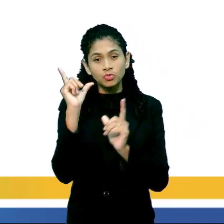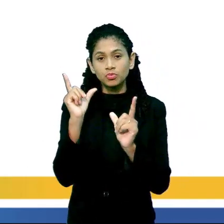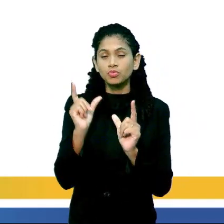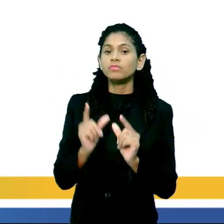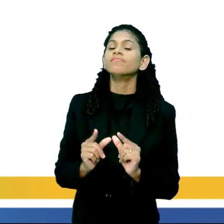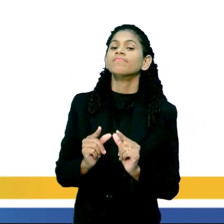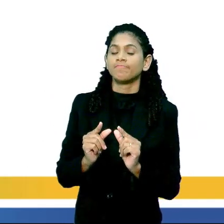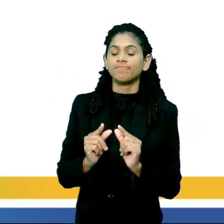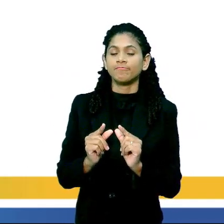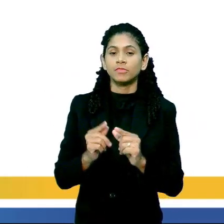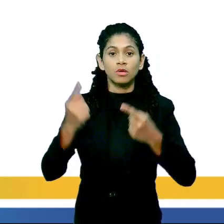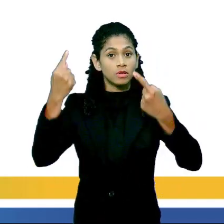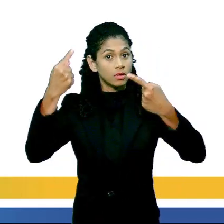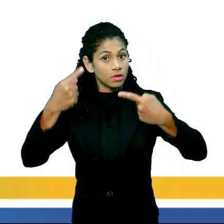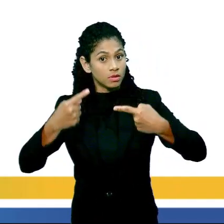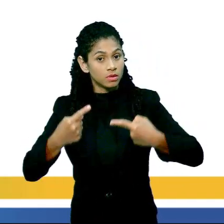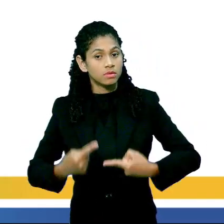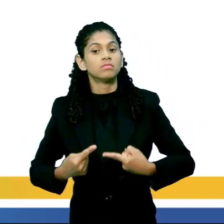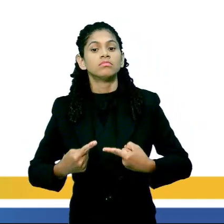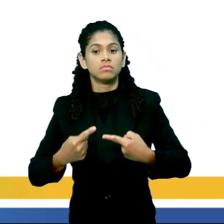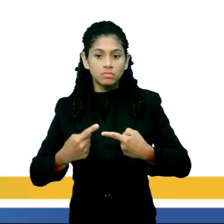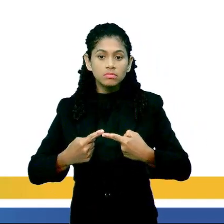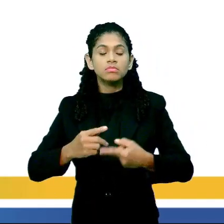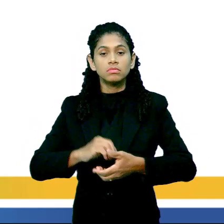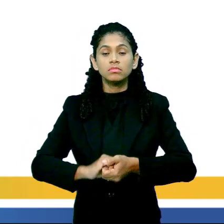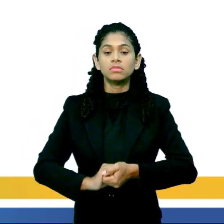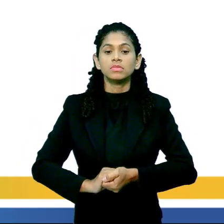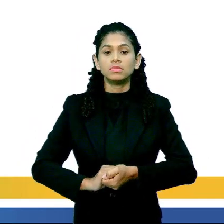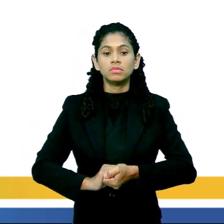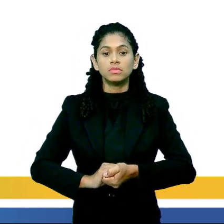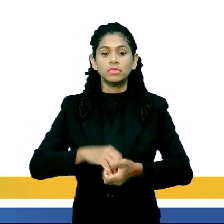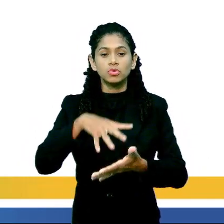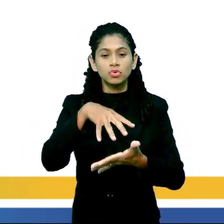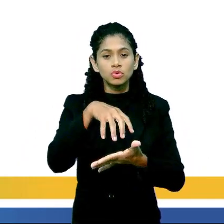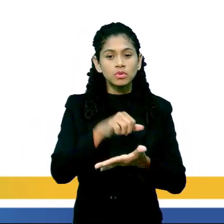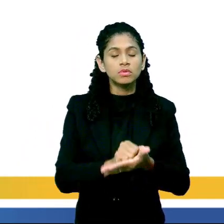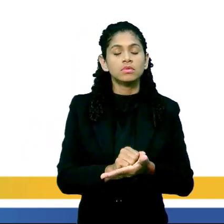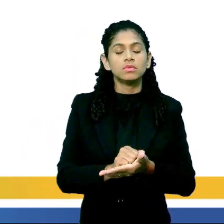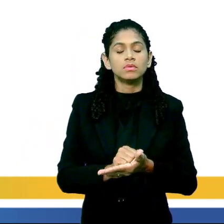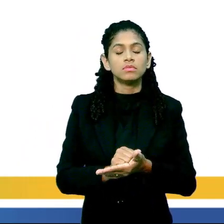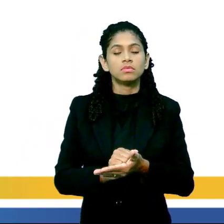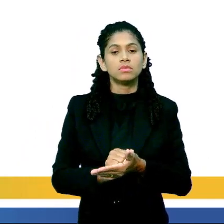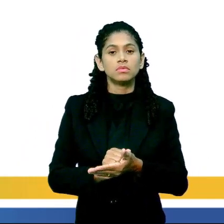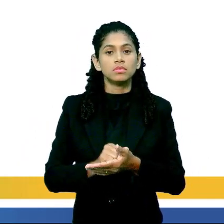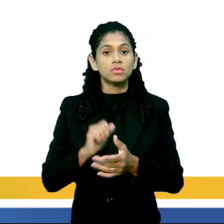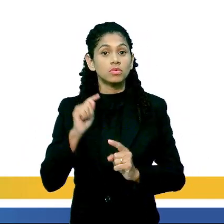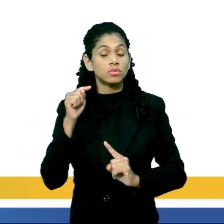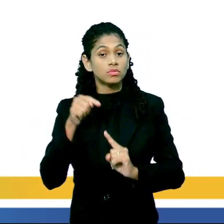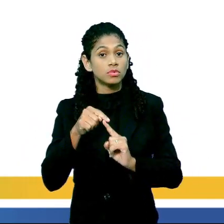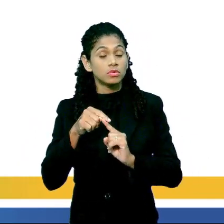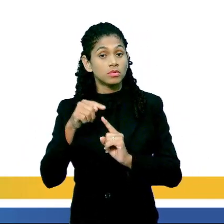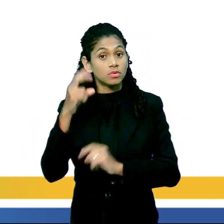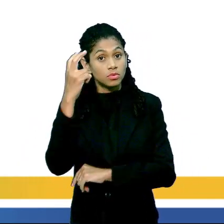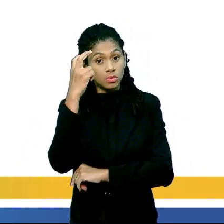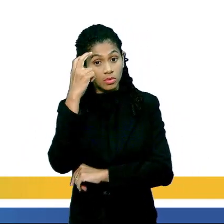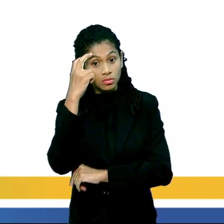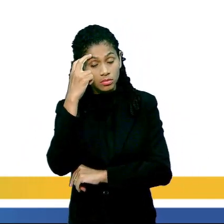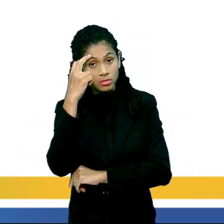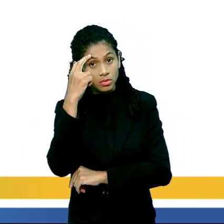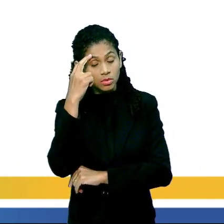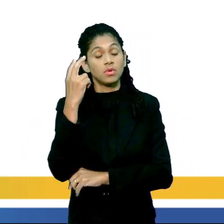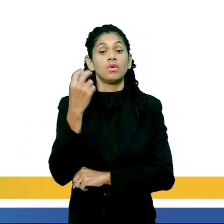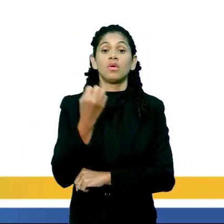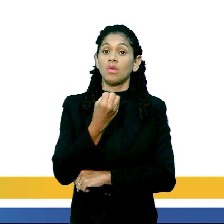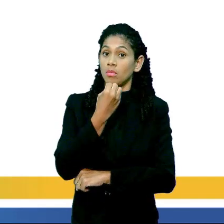a exclusividade de símbolos que são objetos definidores de sua cultura e se tornaram bens de consumo.